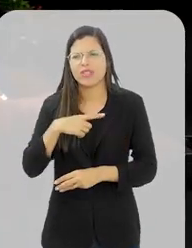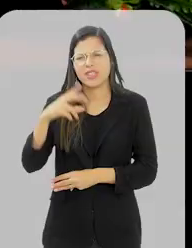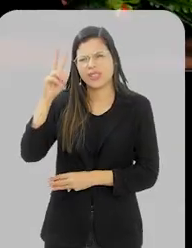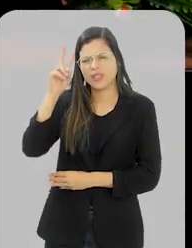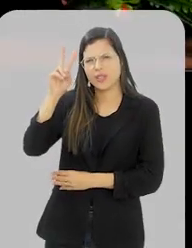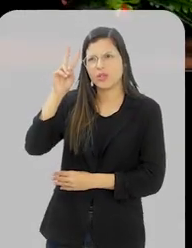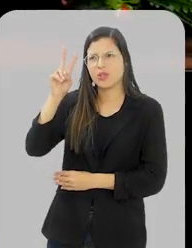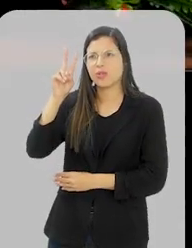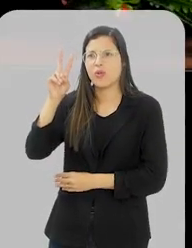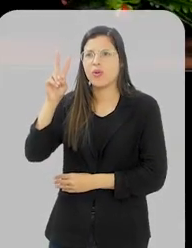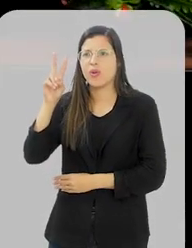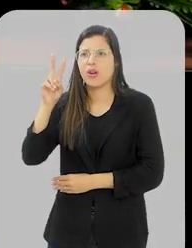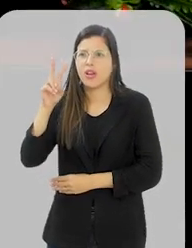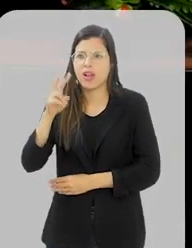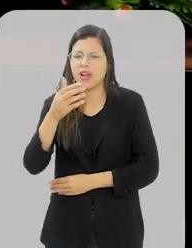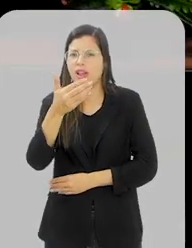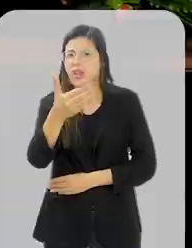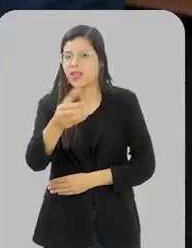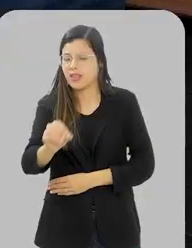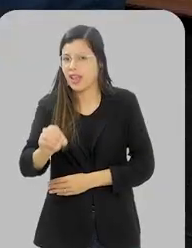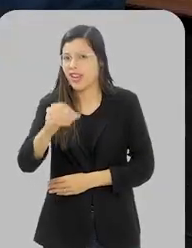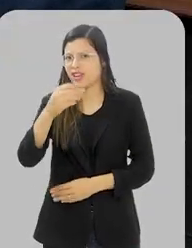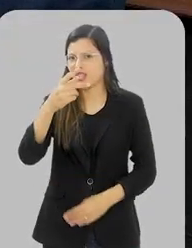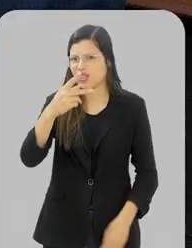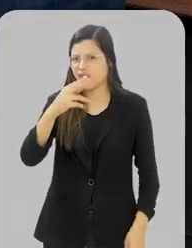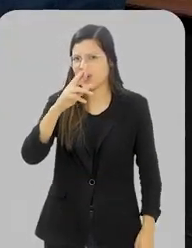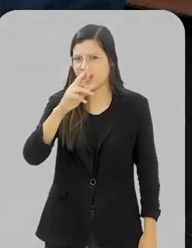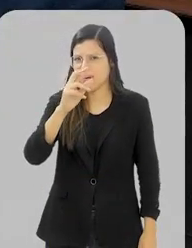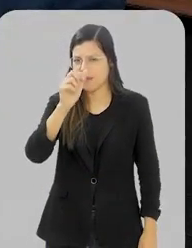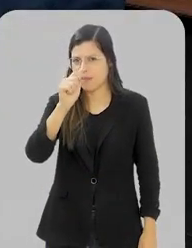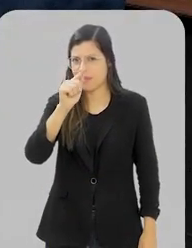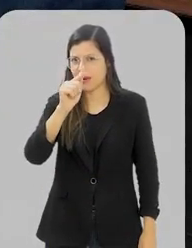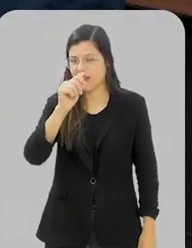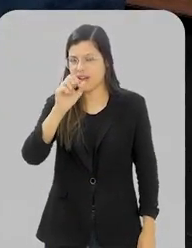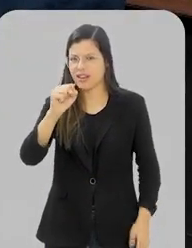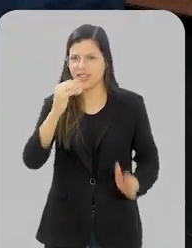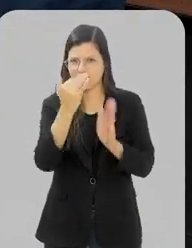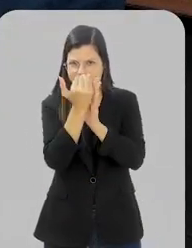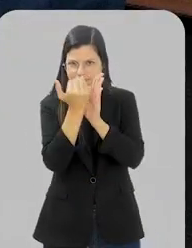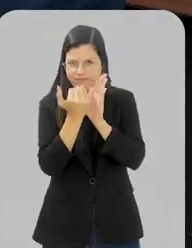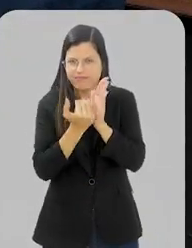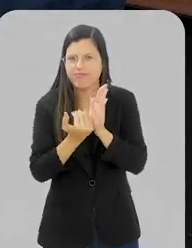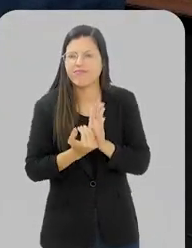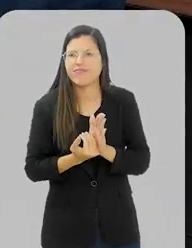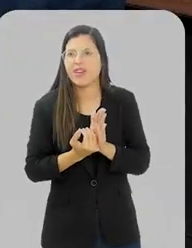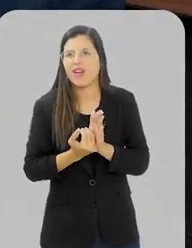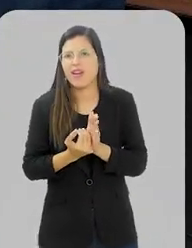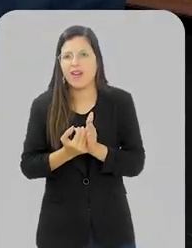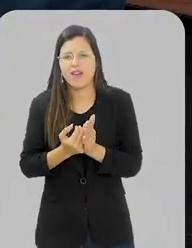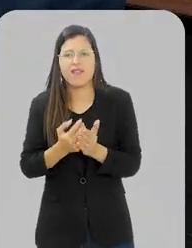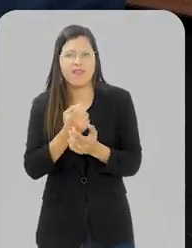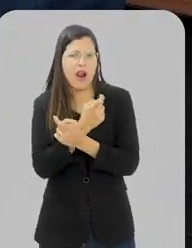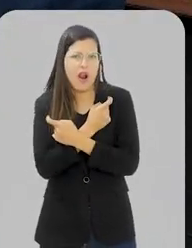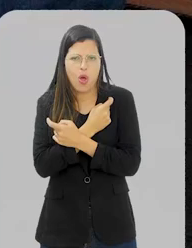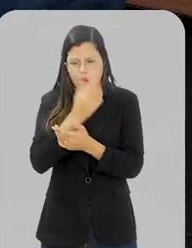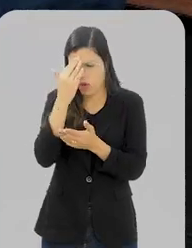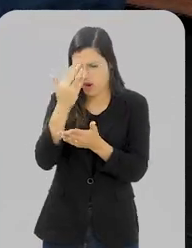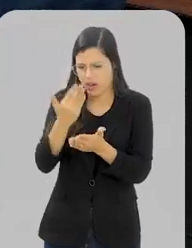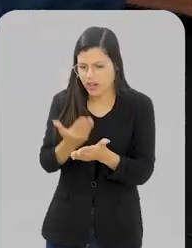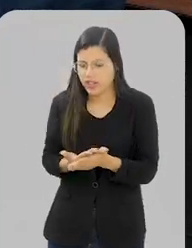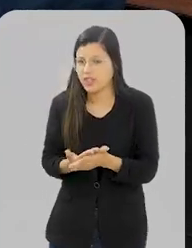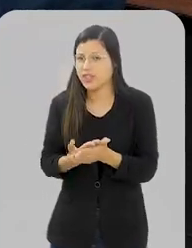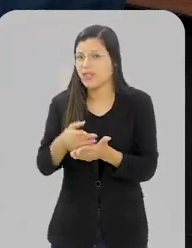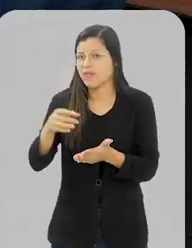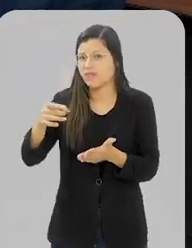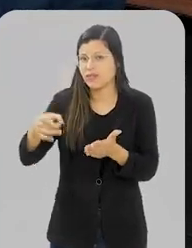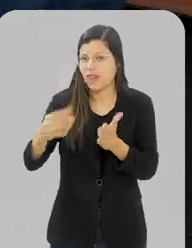10 dos das 10 prag dos cativos das 10 pragas que que que é imposto ao Faraó ele não acredita na primeira até que na última